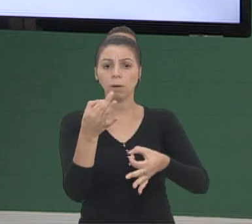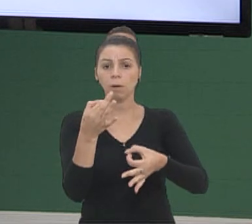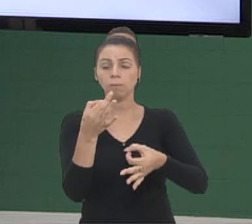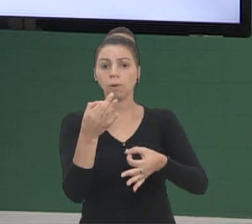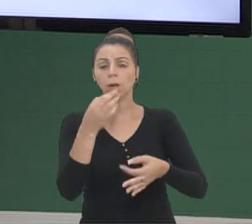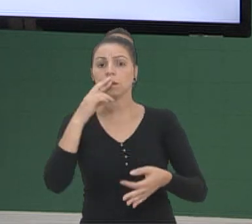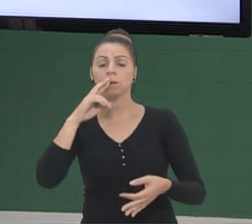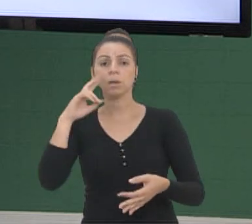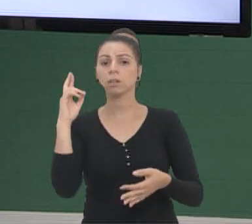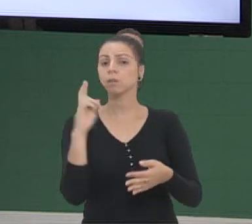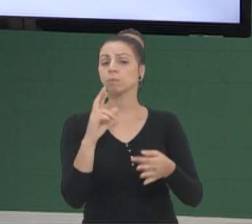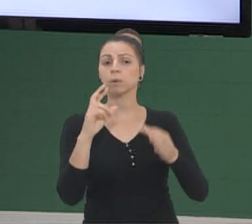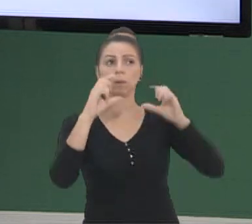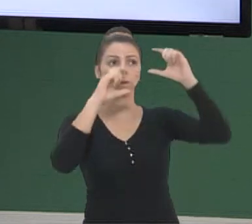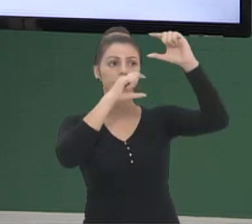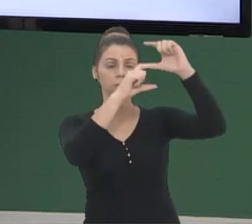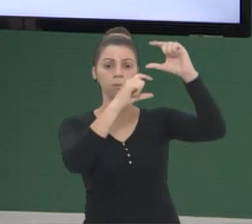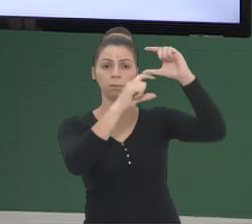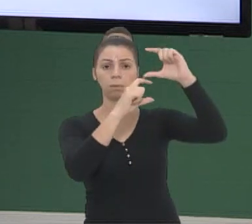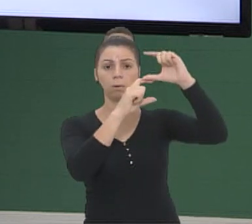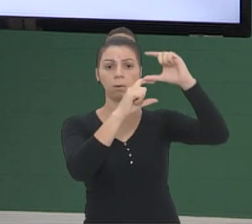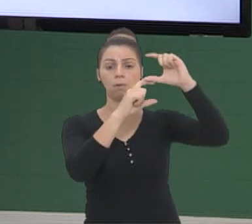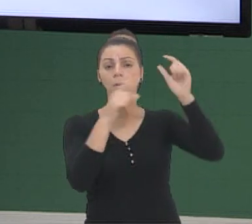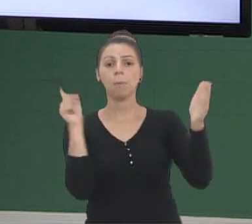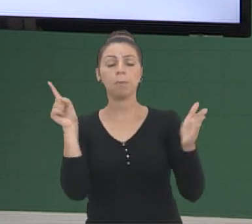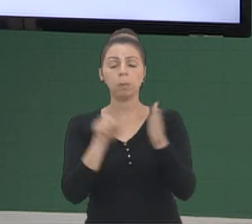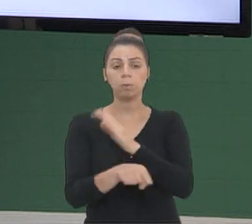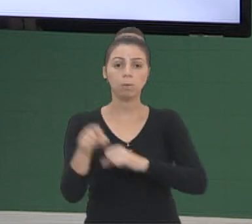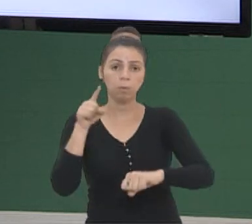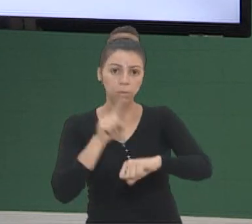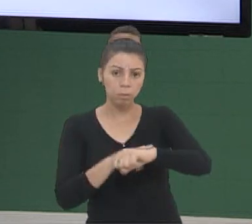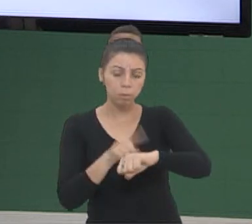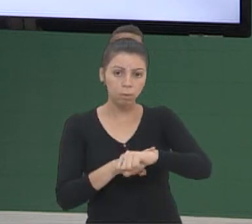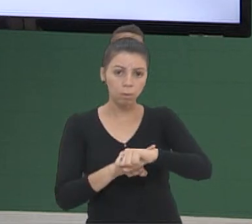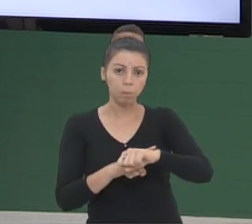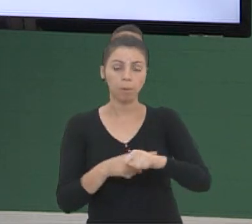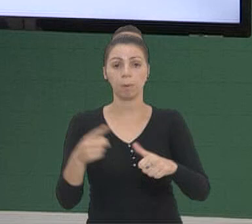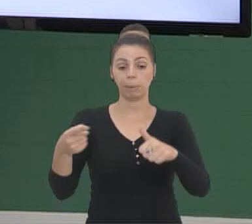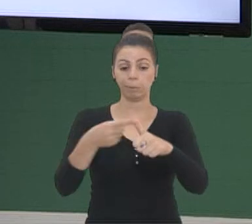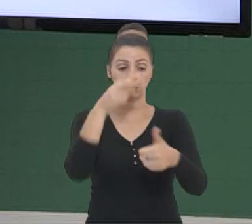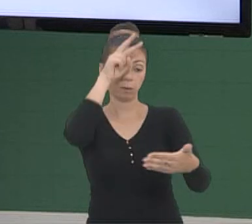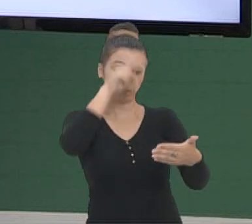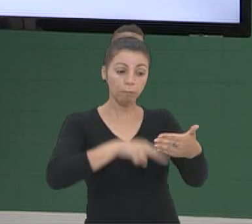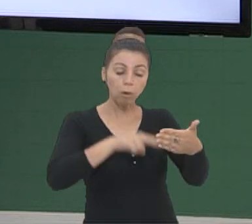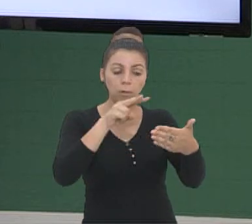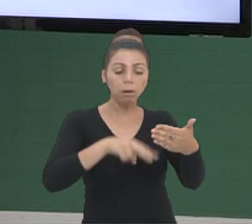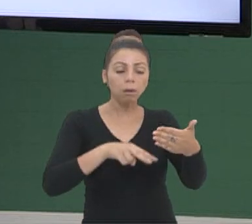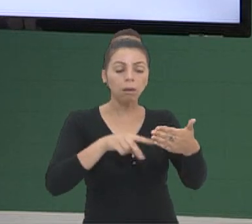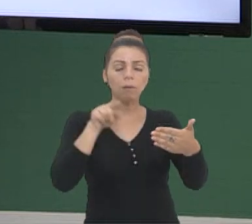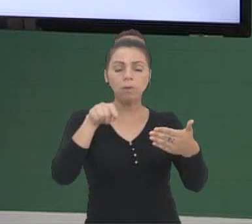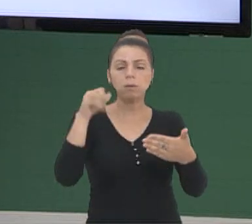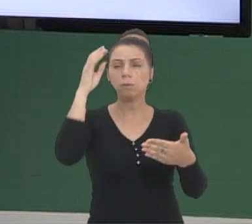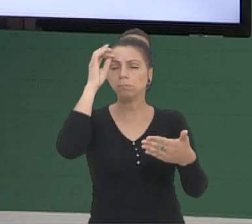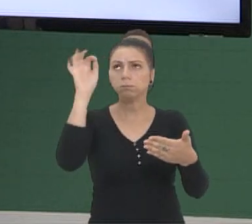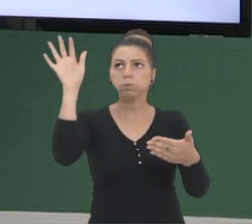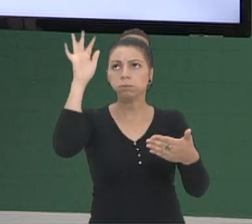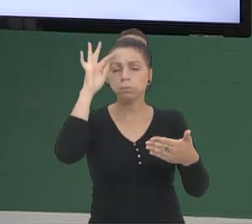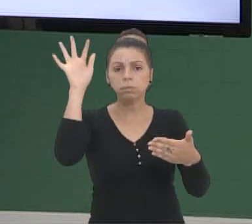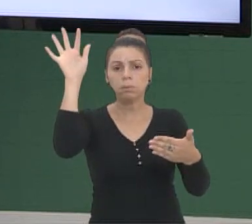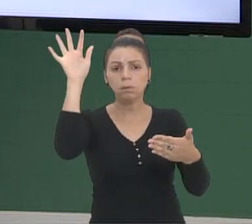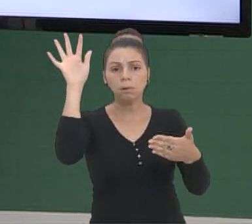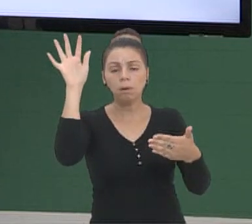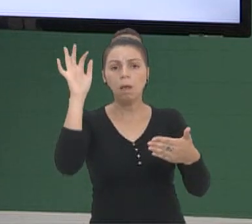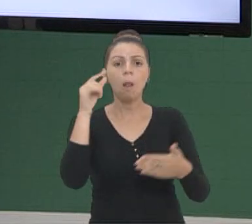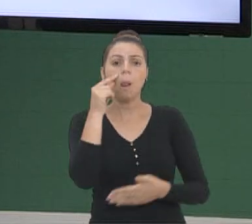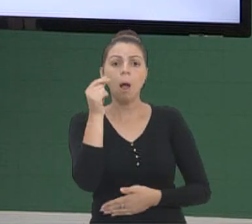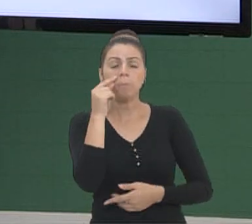de parágrafo, tá? E essa pergunta aqui eu vou dar um tempo para você. Primeiro eu leio com você, você vai começar a refletir, vou dar um tempo, você vai fazer a lápis e depois a